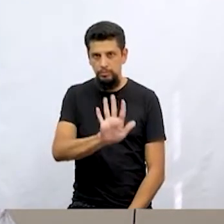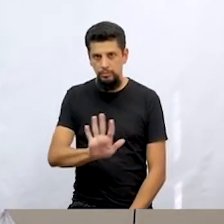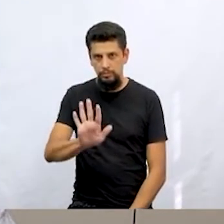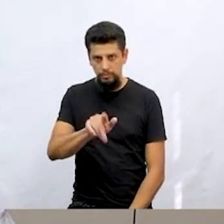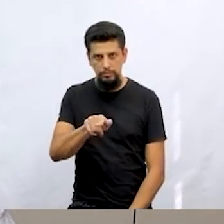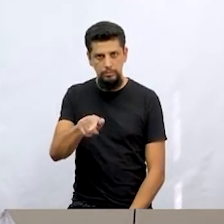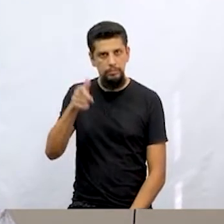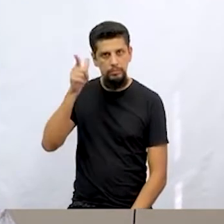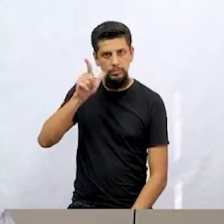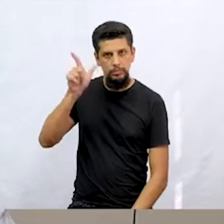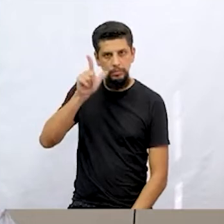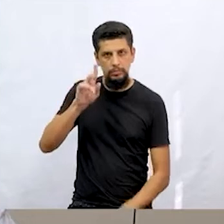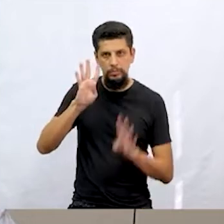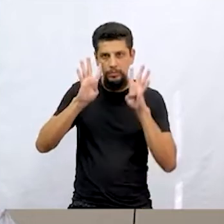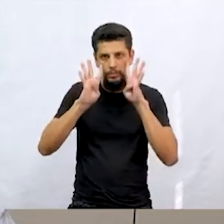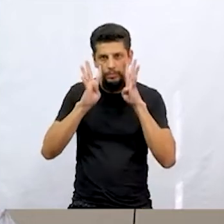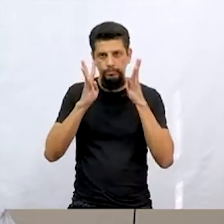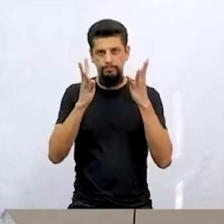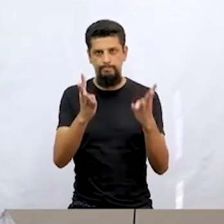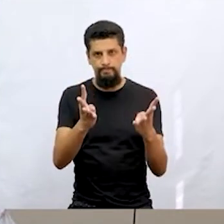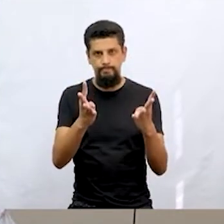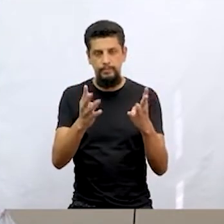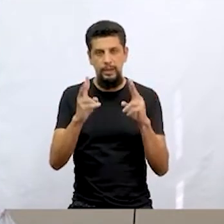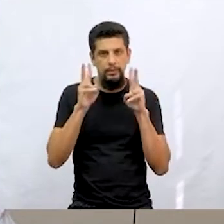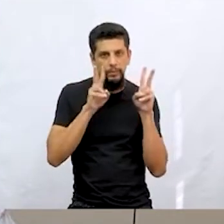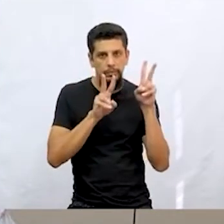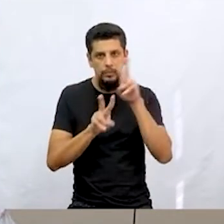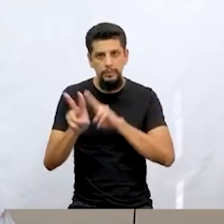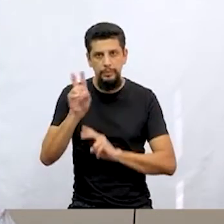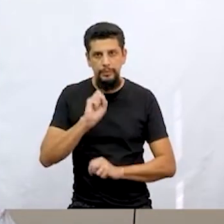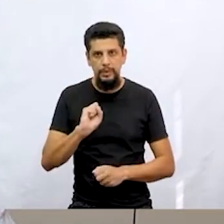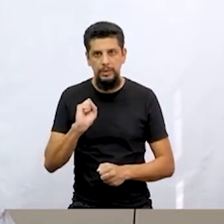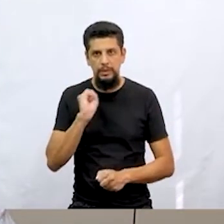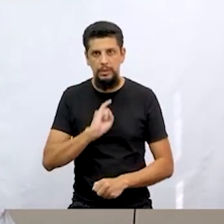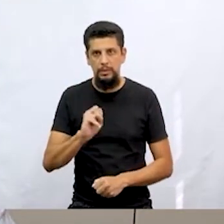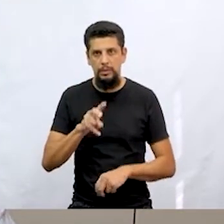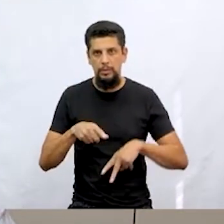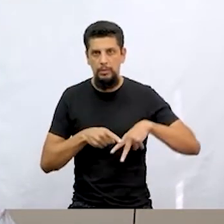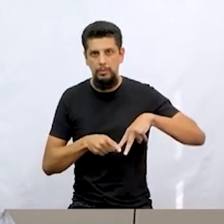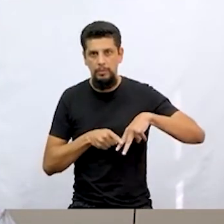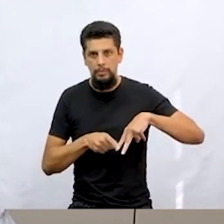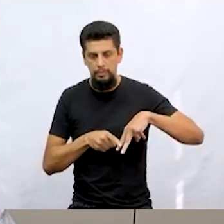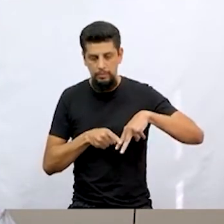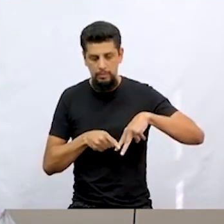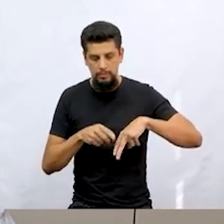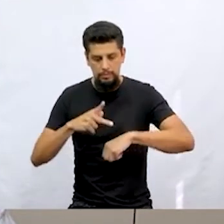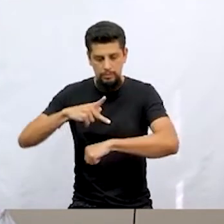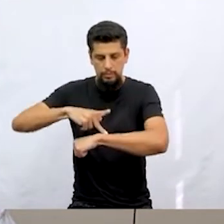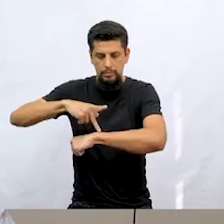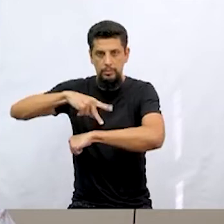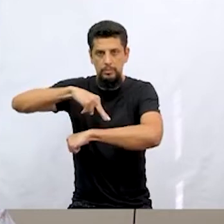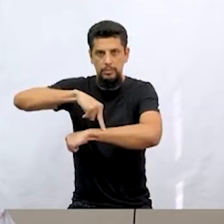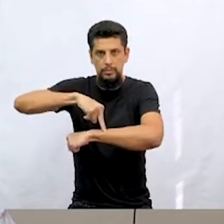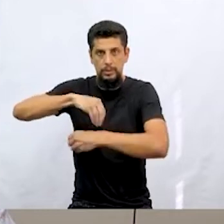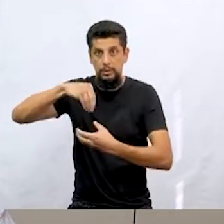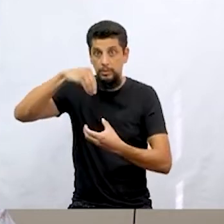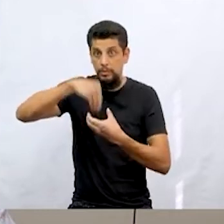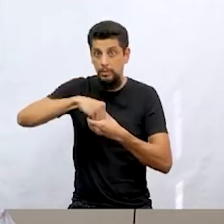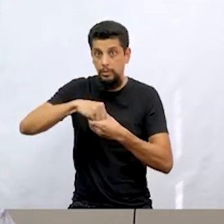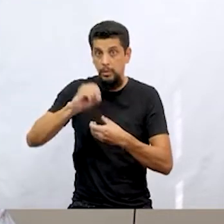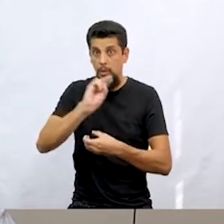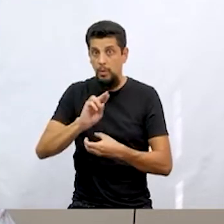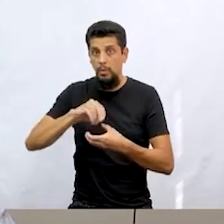Observaram a imagem? Conseguiram prestar atenção e verificar se o pé da criança que estava pulando amarelinha